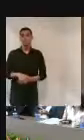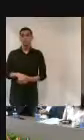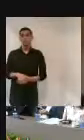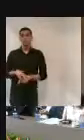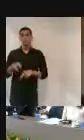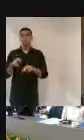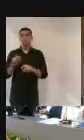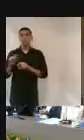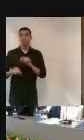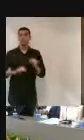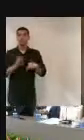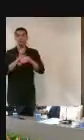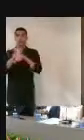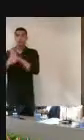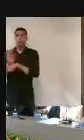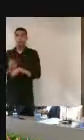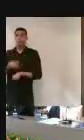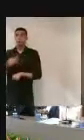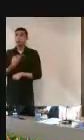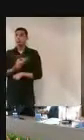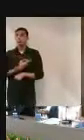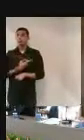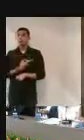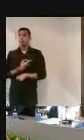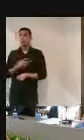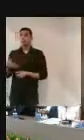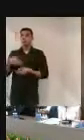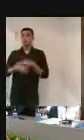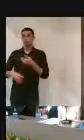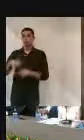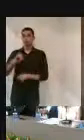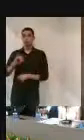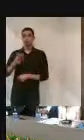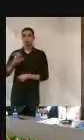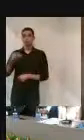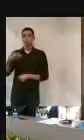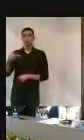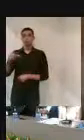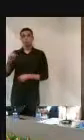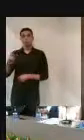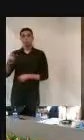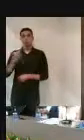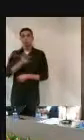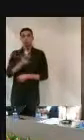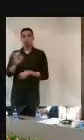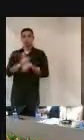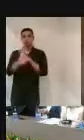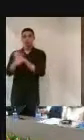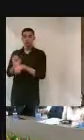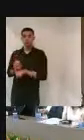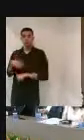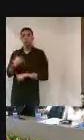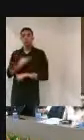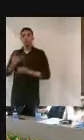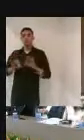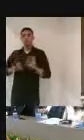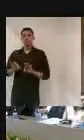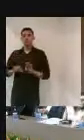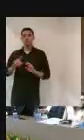onde a gente pega a participação de CMS de cada estado, né, e aí faz as metas por estado. Aí a gente